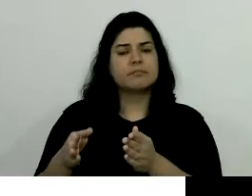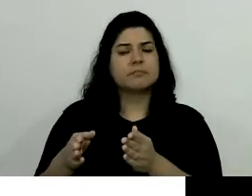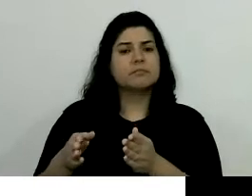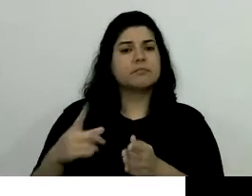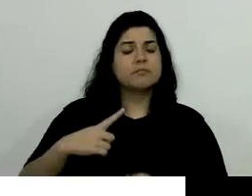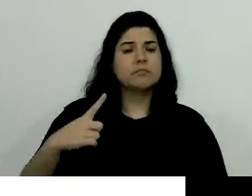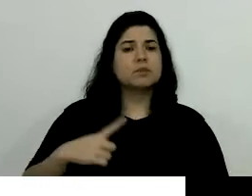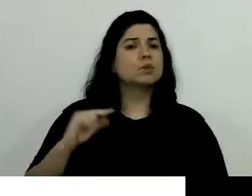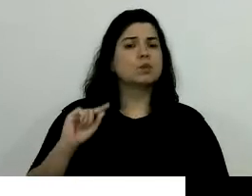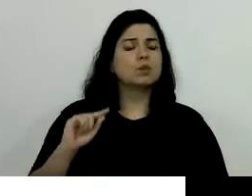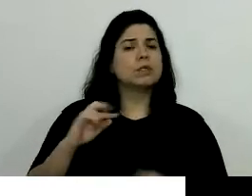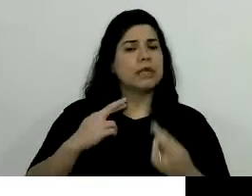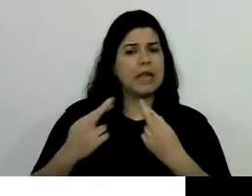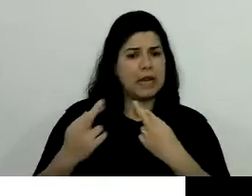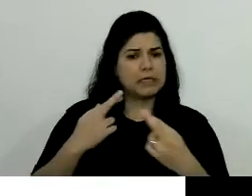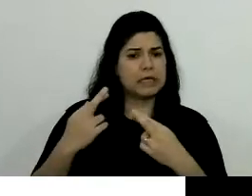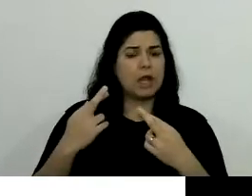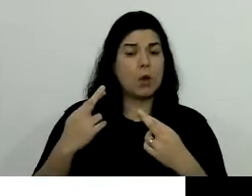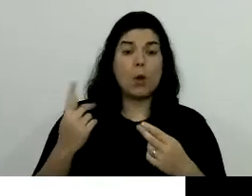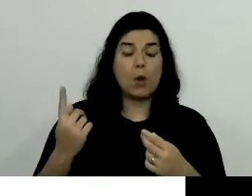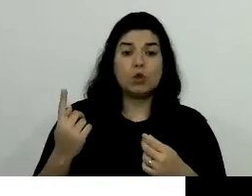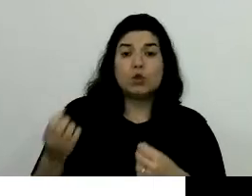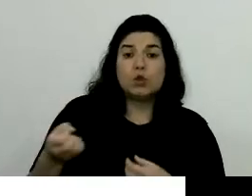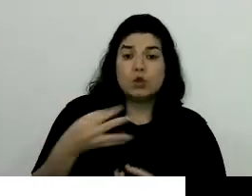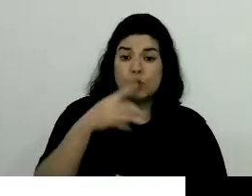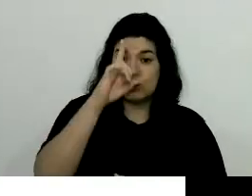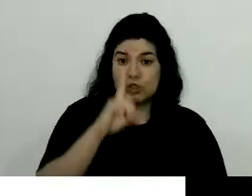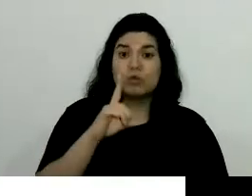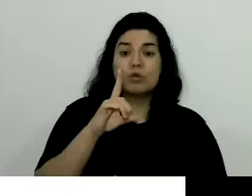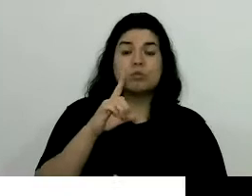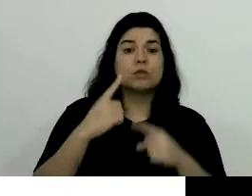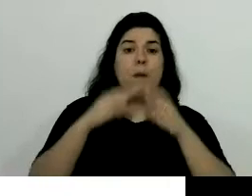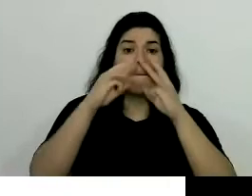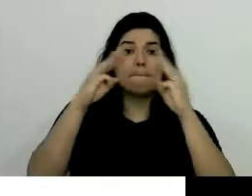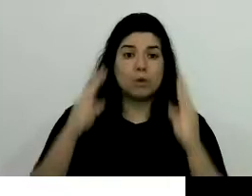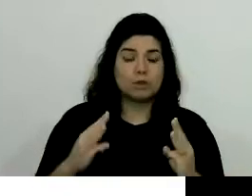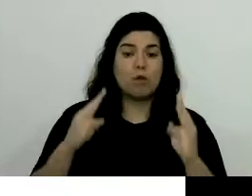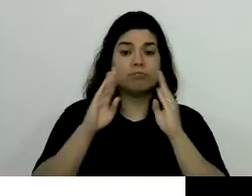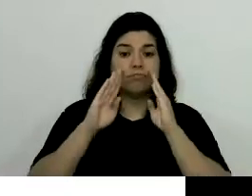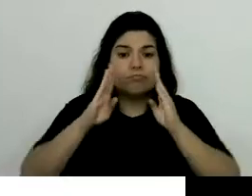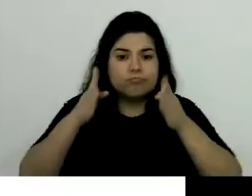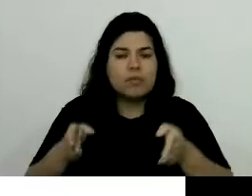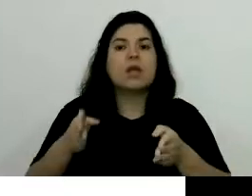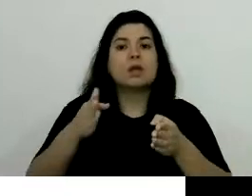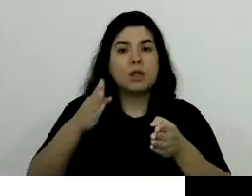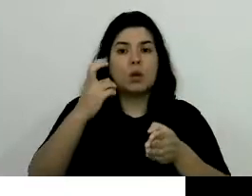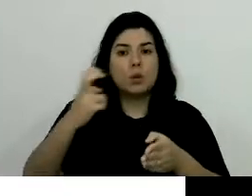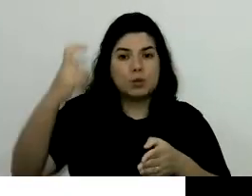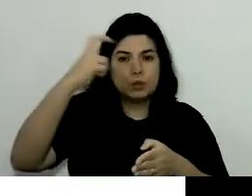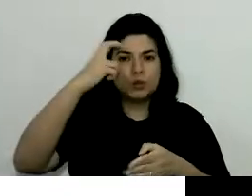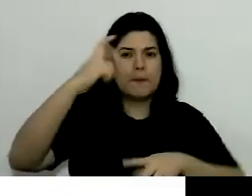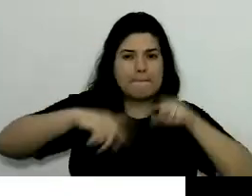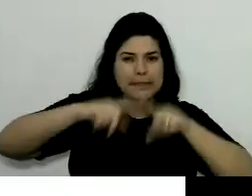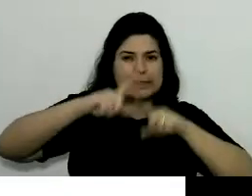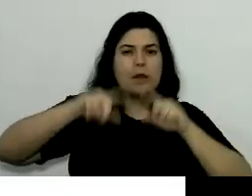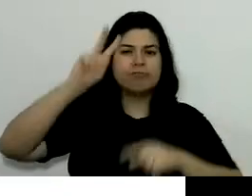estava relacionado ao novo plano diretor do museu. O museu se tornava um museu exclusivamente dedicado à história e à cultura material. E